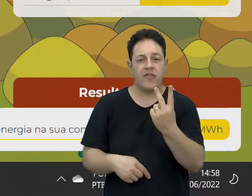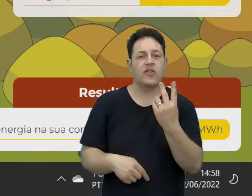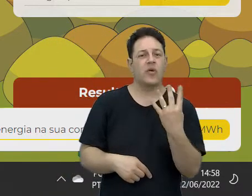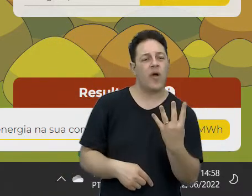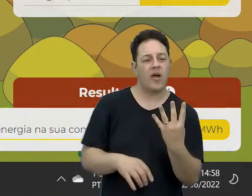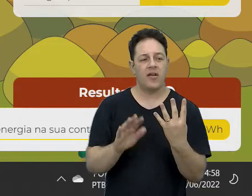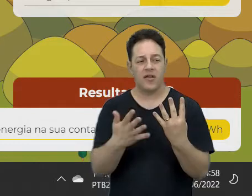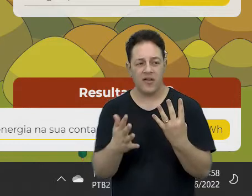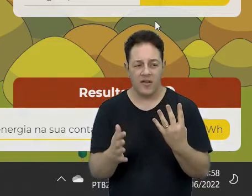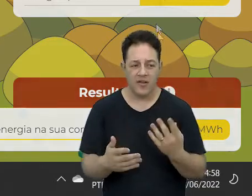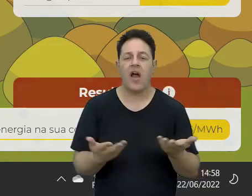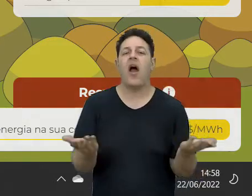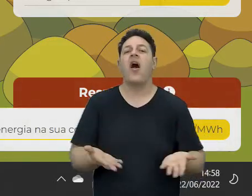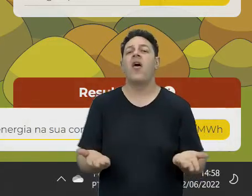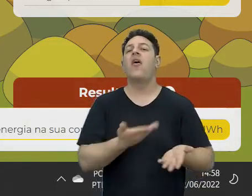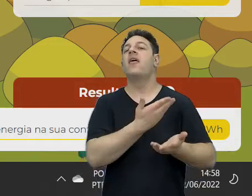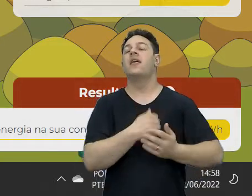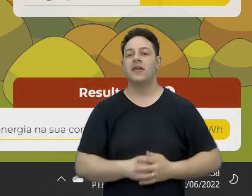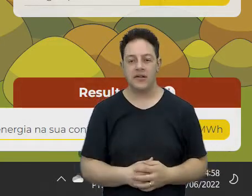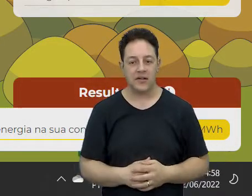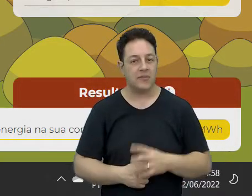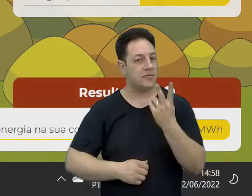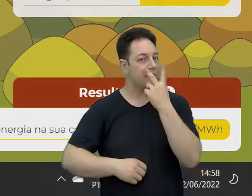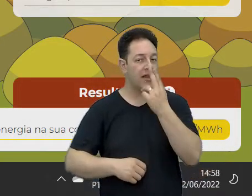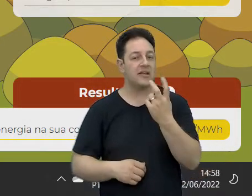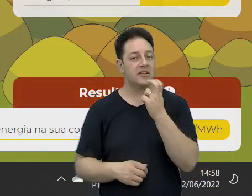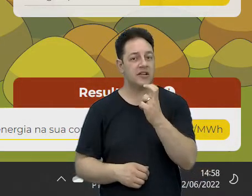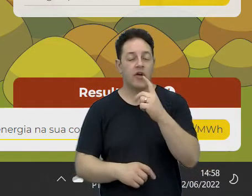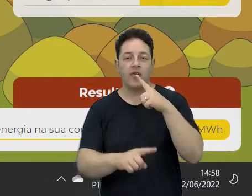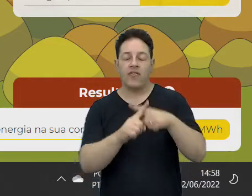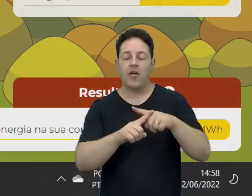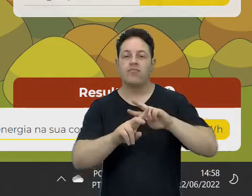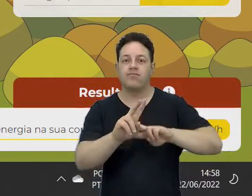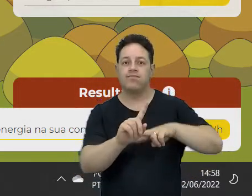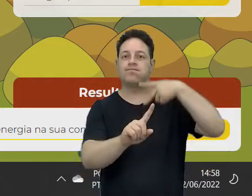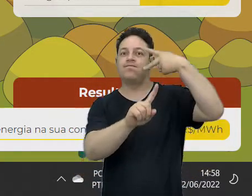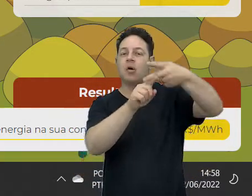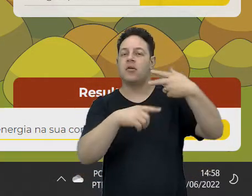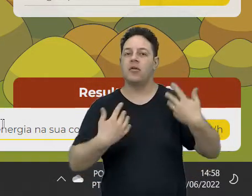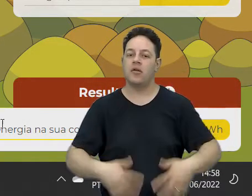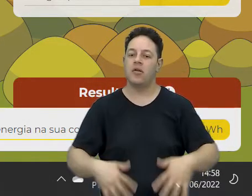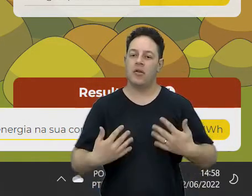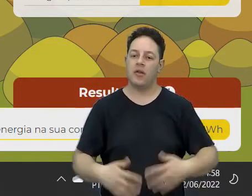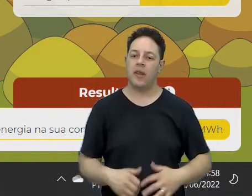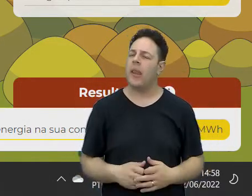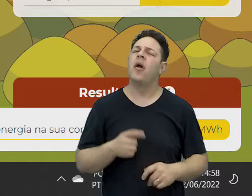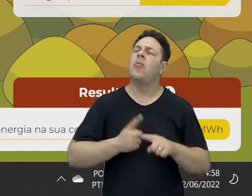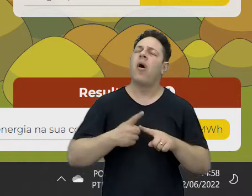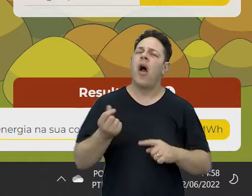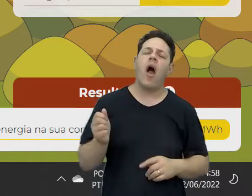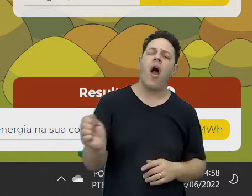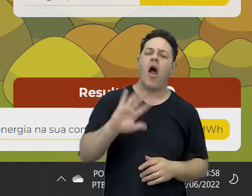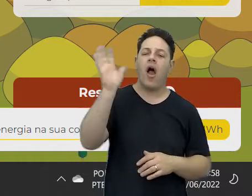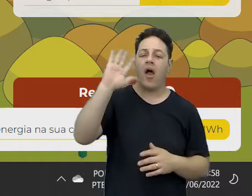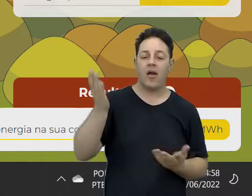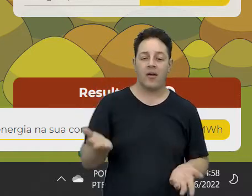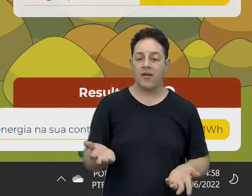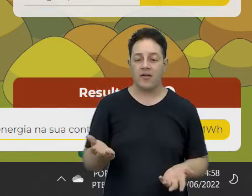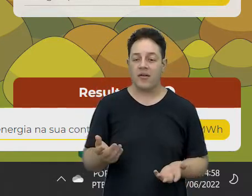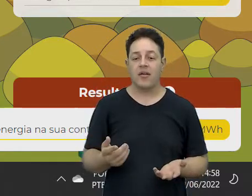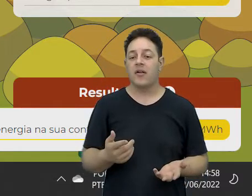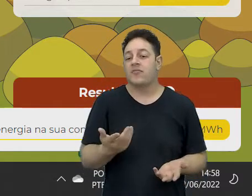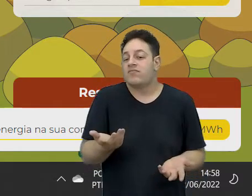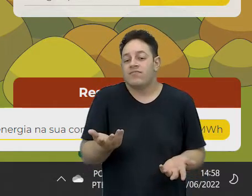de 5 vezes, né? Isso 5 vezes, pelo menos. A gente... E por que será que é tão caro? Não tem emissão